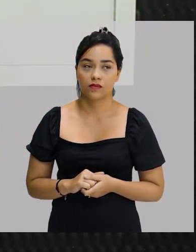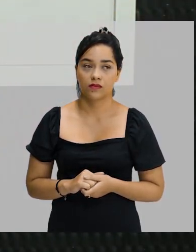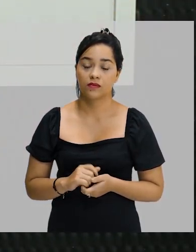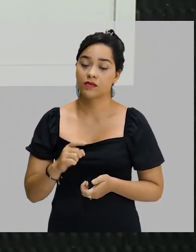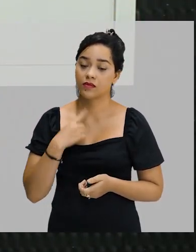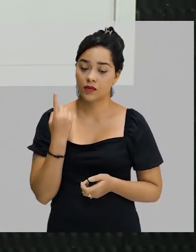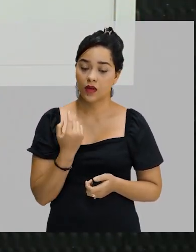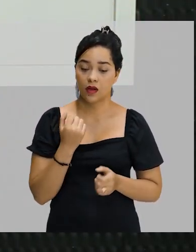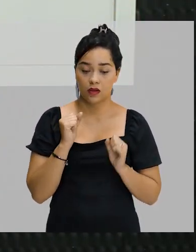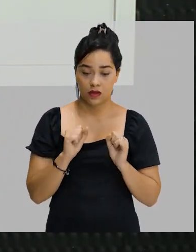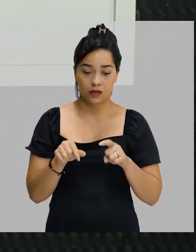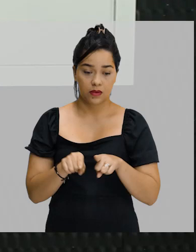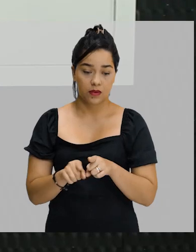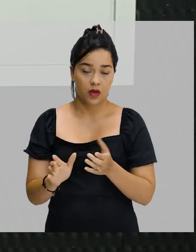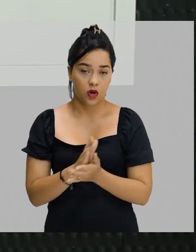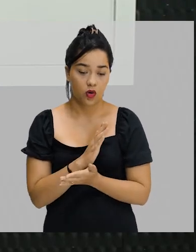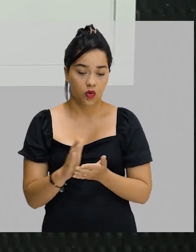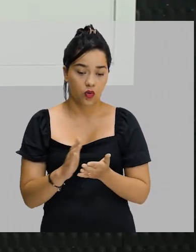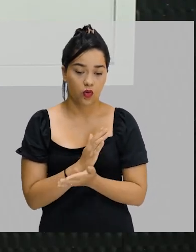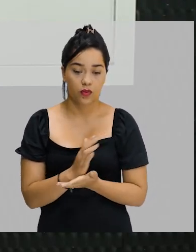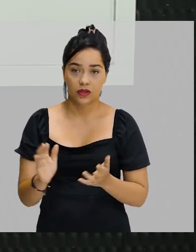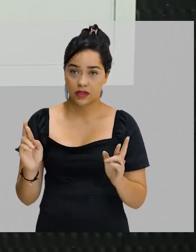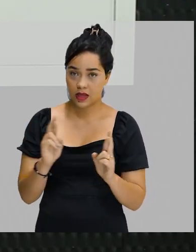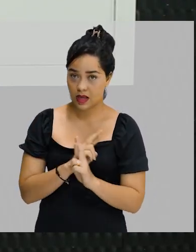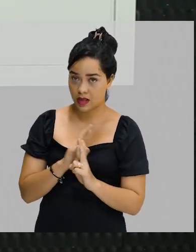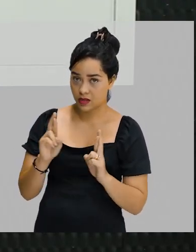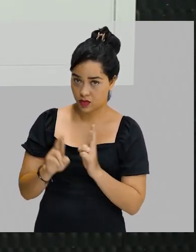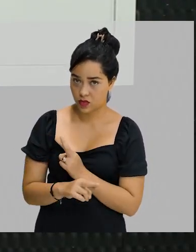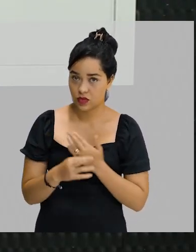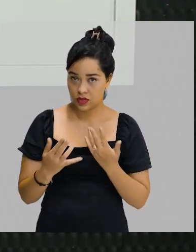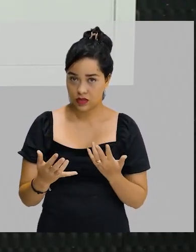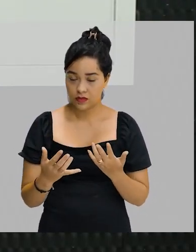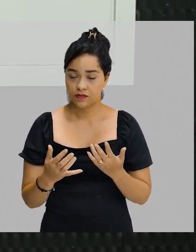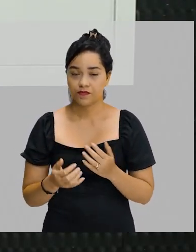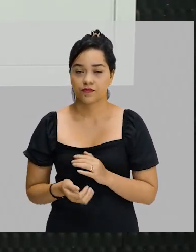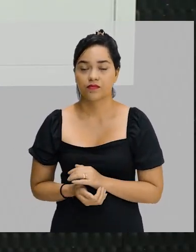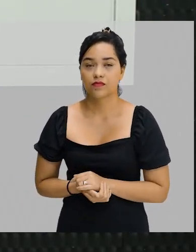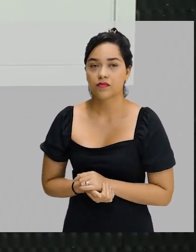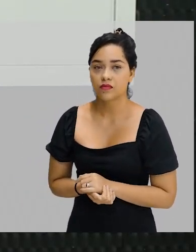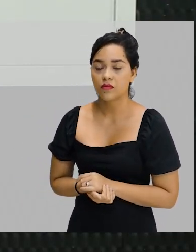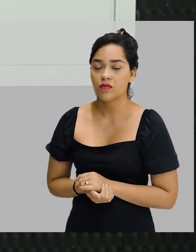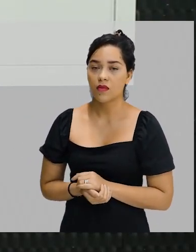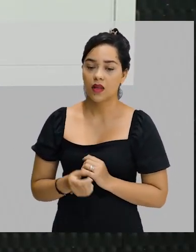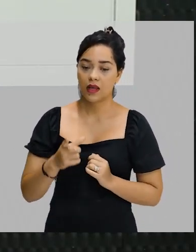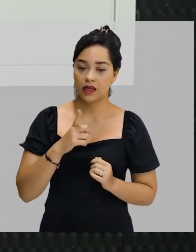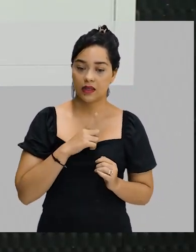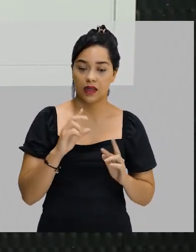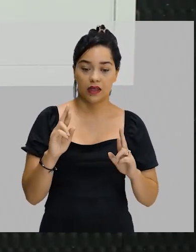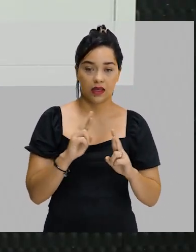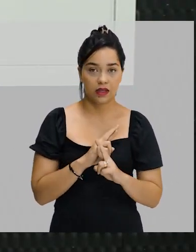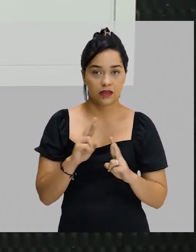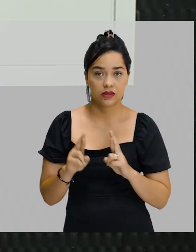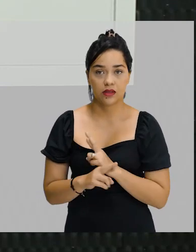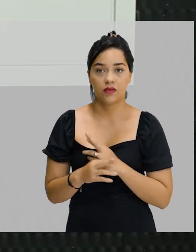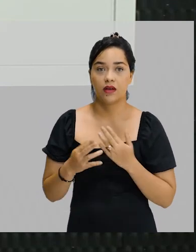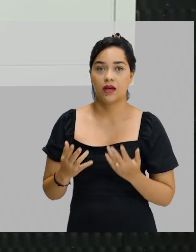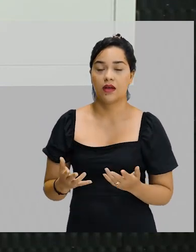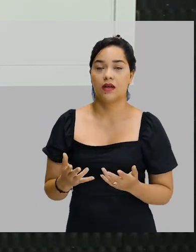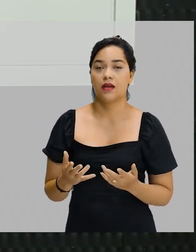Nós podemos também fazer algumas relações, ok? Quanto